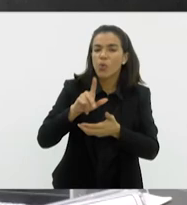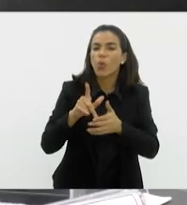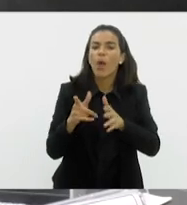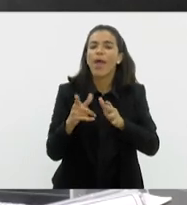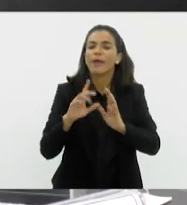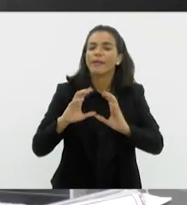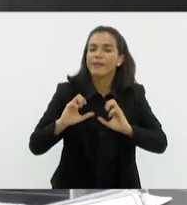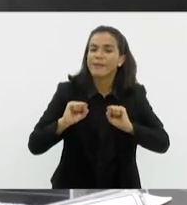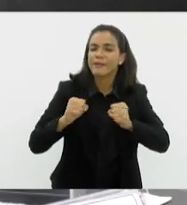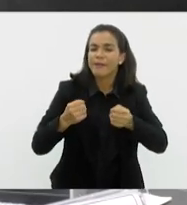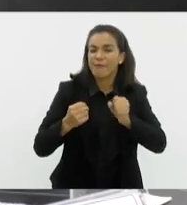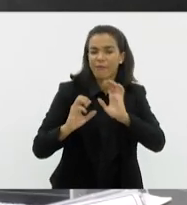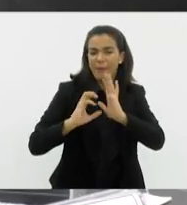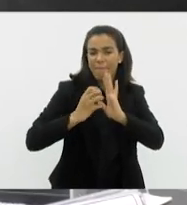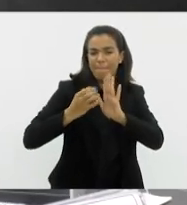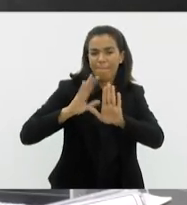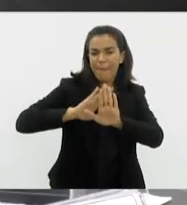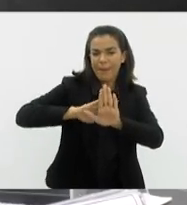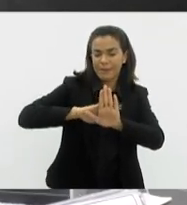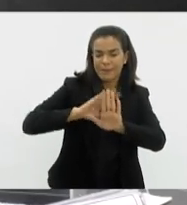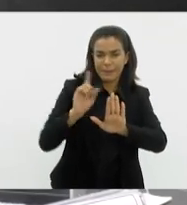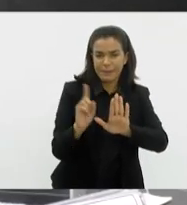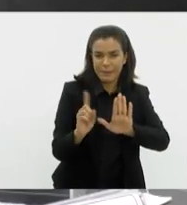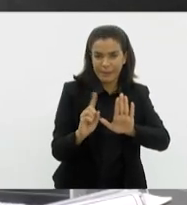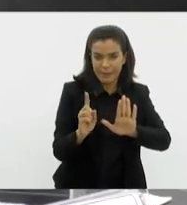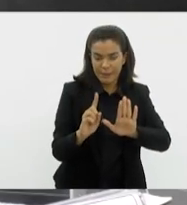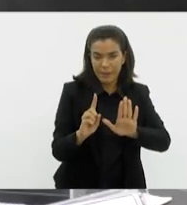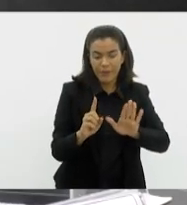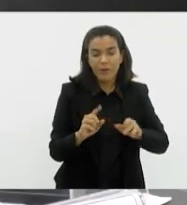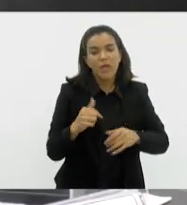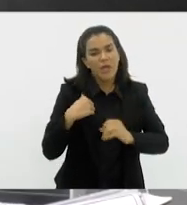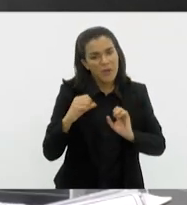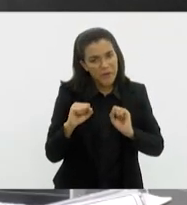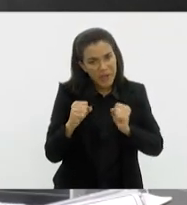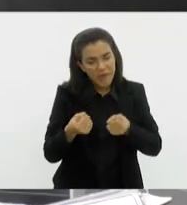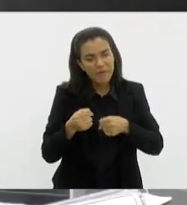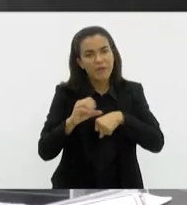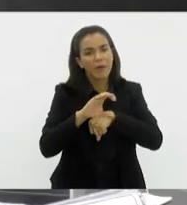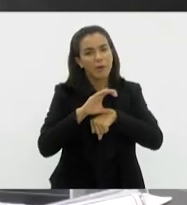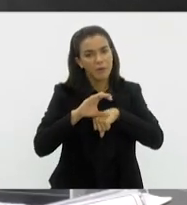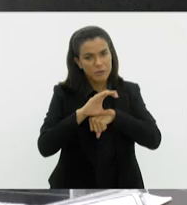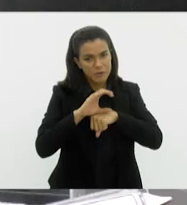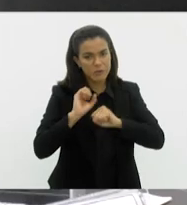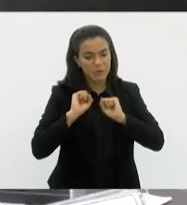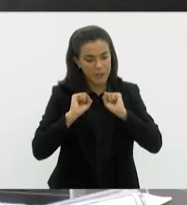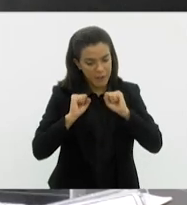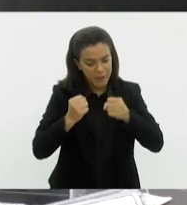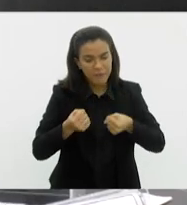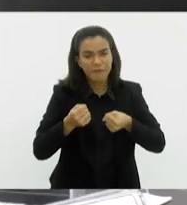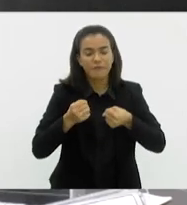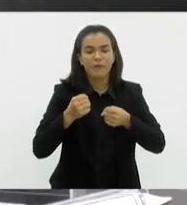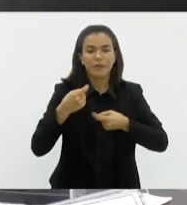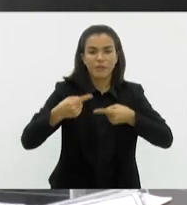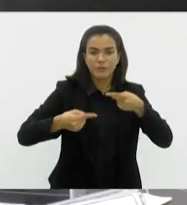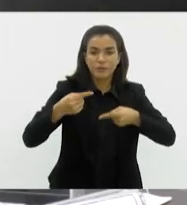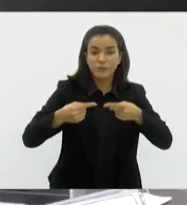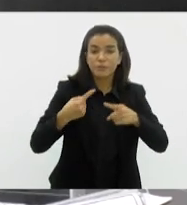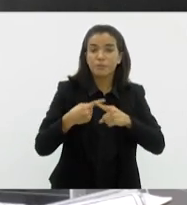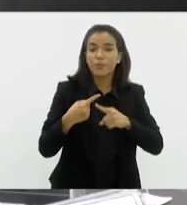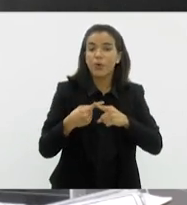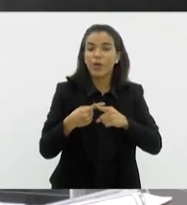é um tema polêmico por si só. Mas eu defendo a constitucionalidade, faço a defesa nessa discussão, por